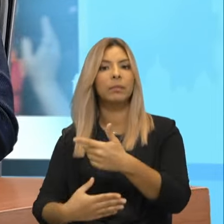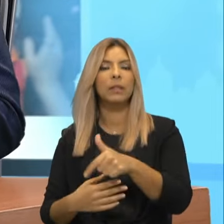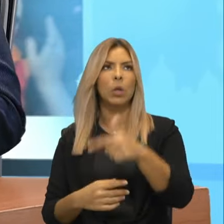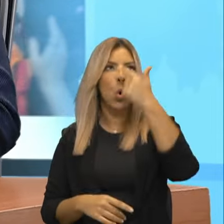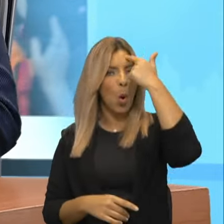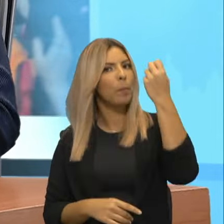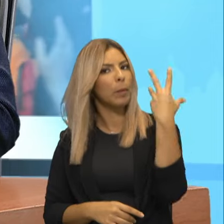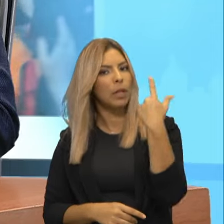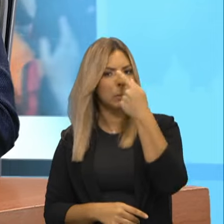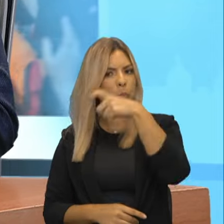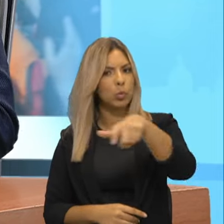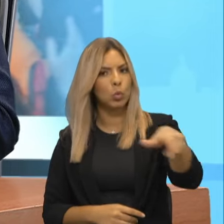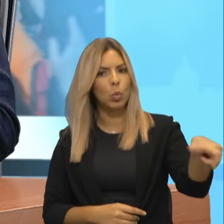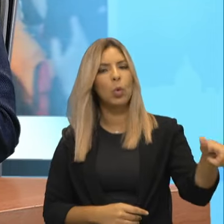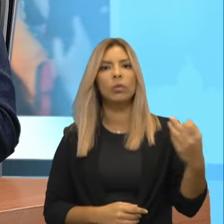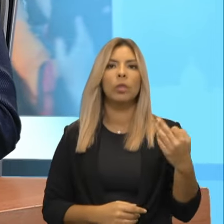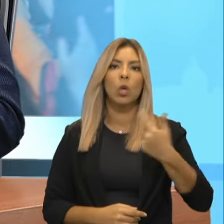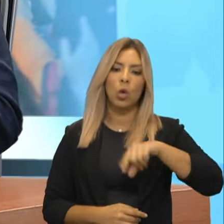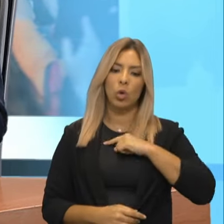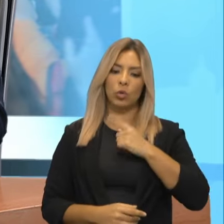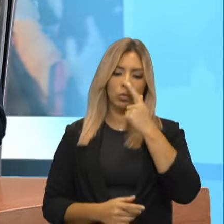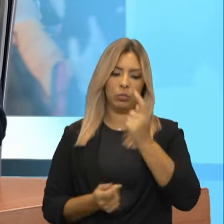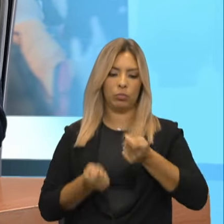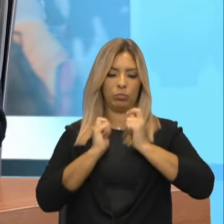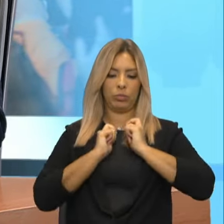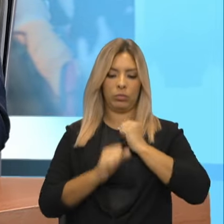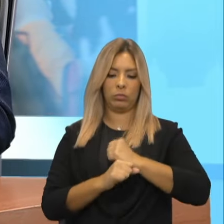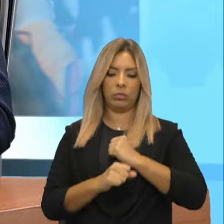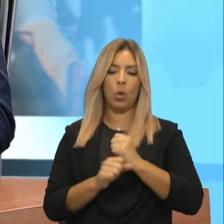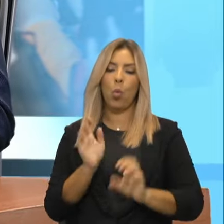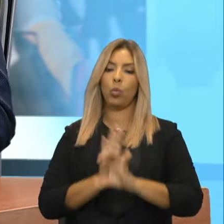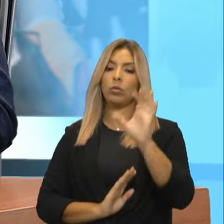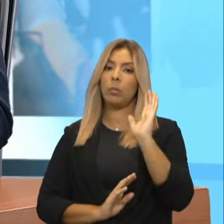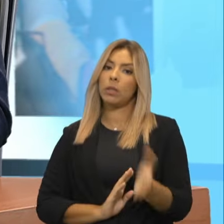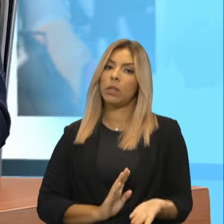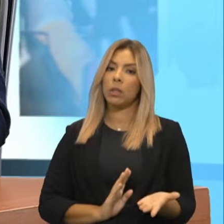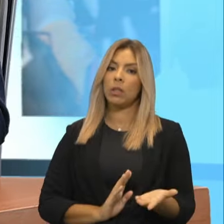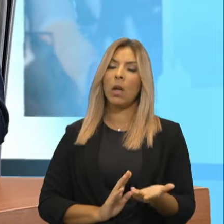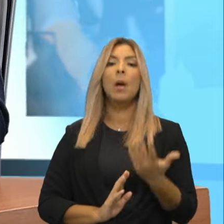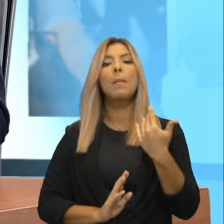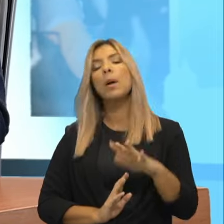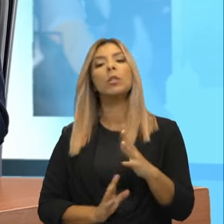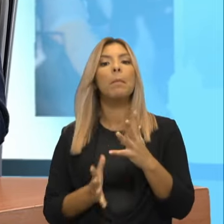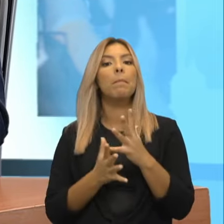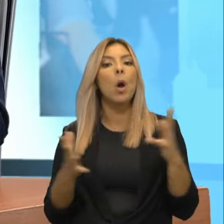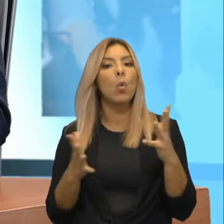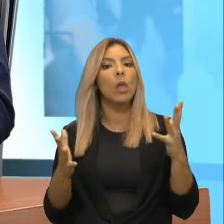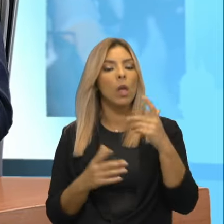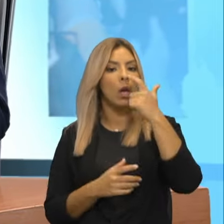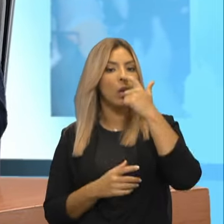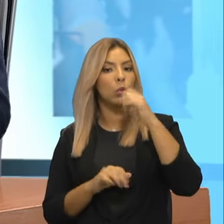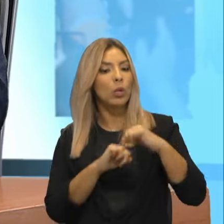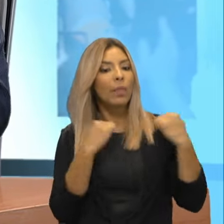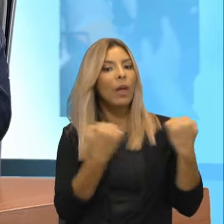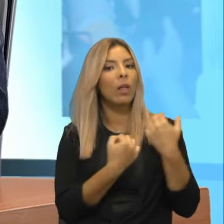ideia de nós fomos eleitos para fazer um trabalho, tem que nos dar condições para isso. Acontece é que os portugueses não deram uma maioria a um partido só.